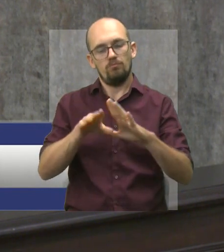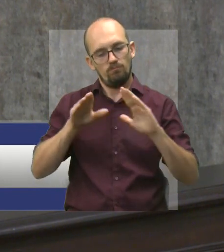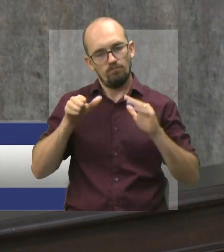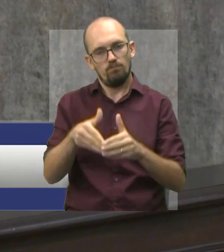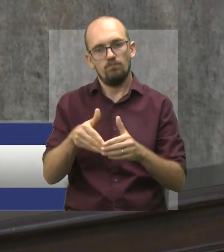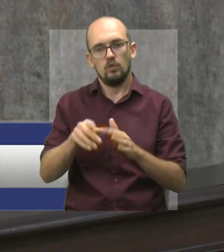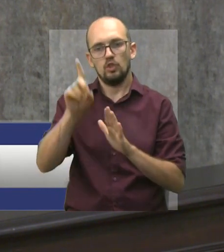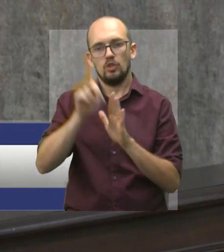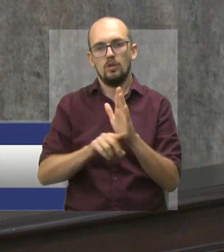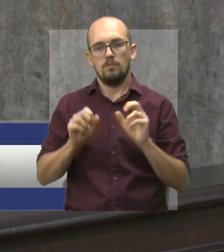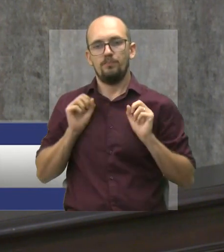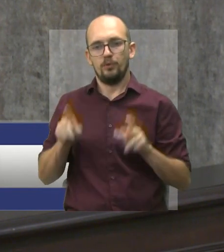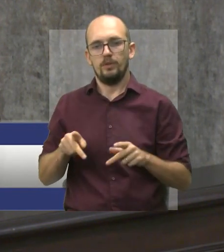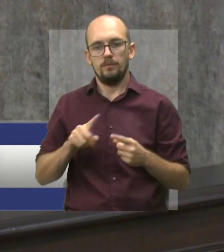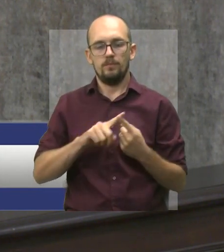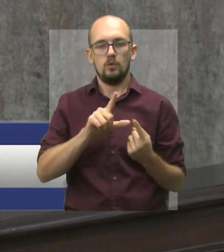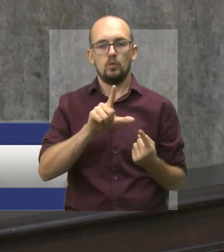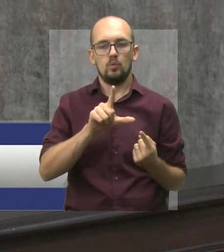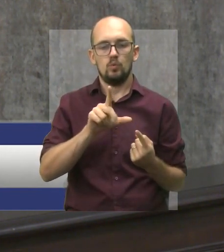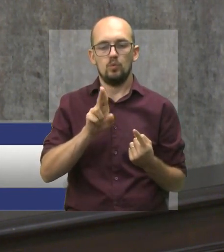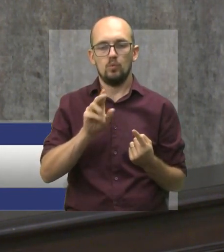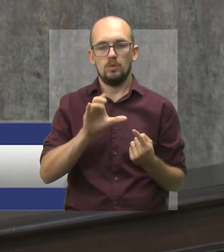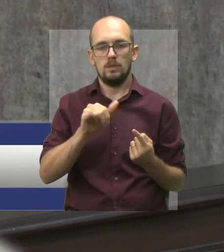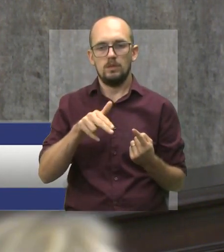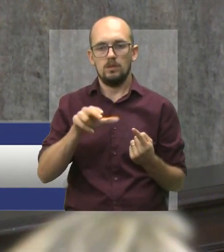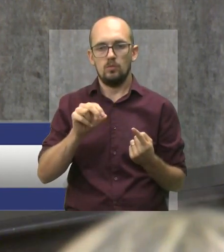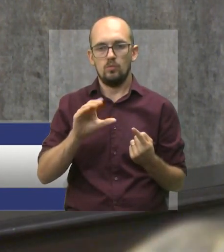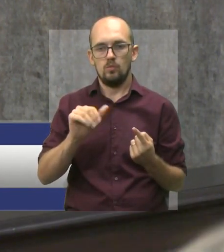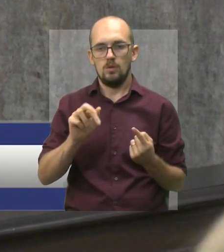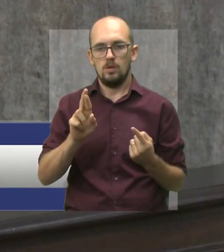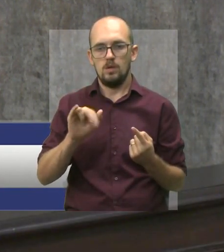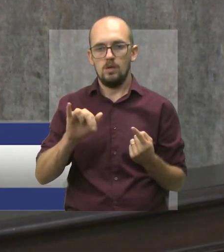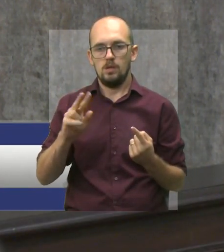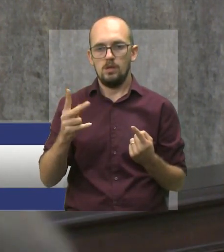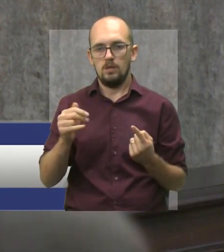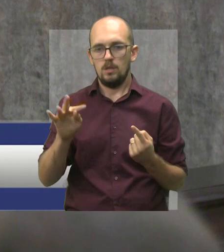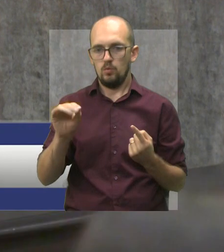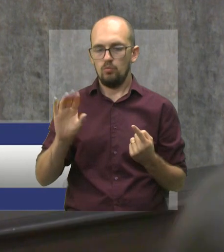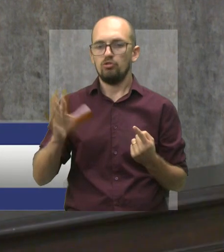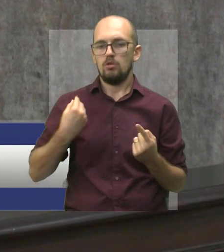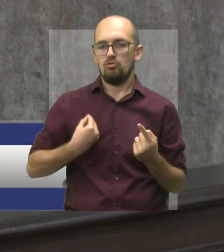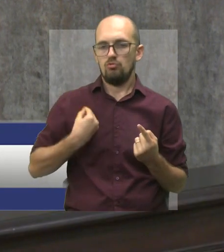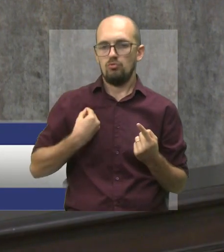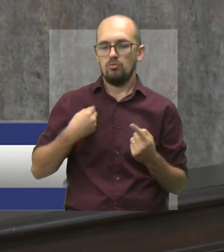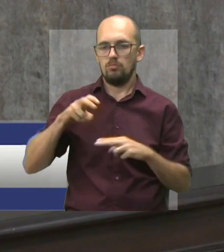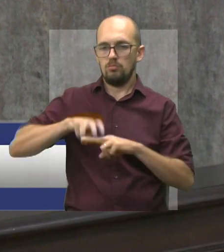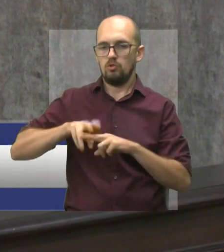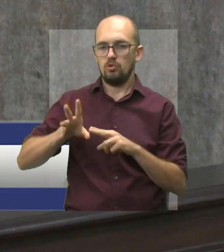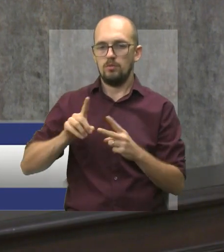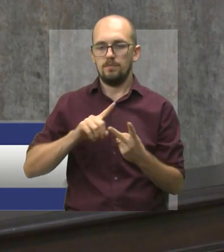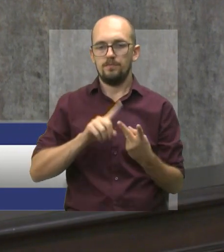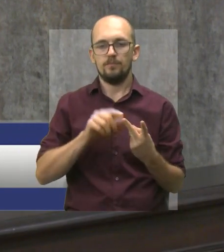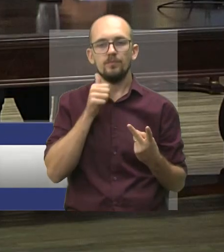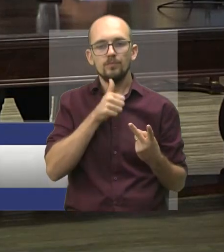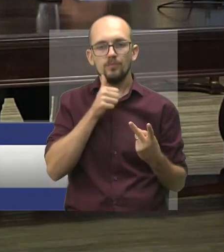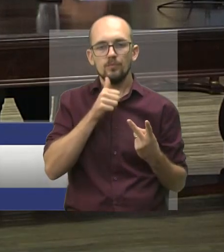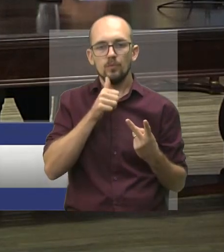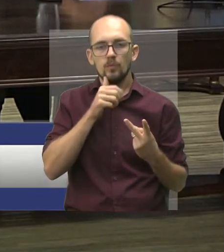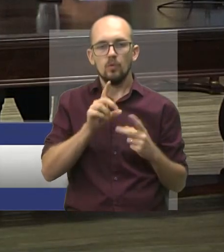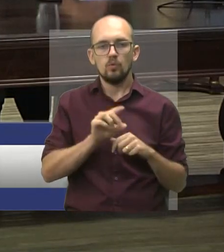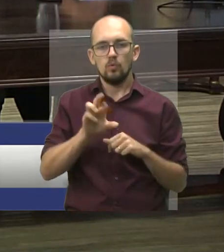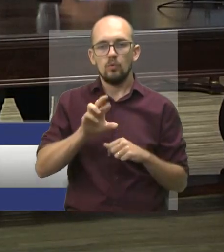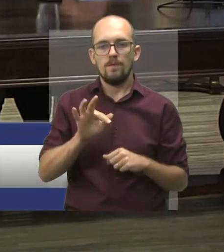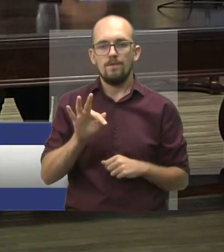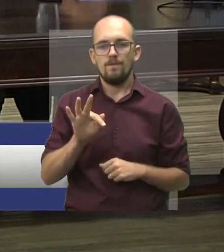o doutor Luciano Carinhato, que já está aqui na mesa principal, e também a doutora Fernanda Forte, que